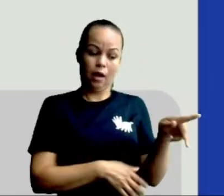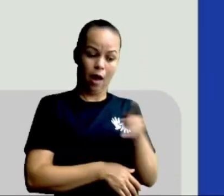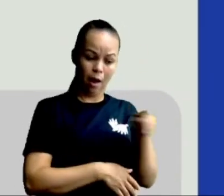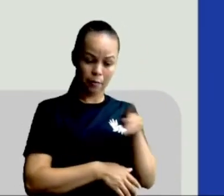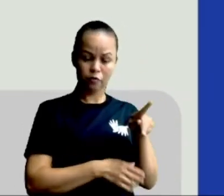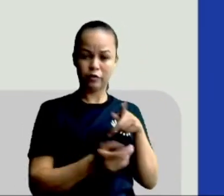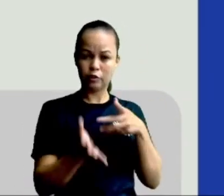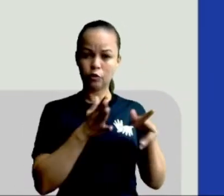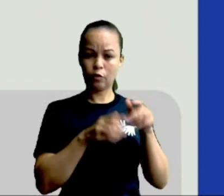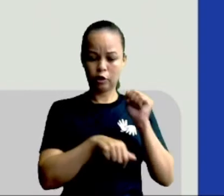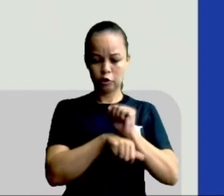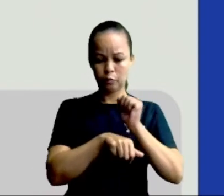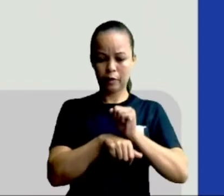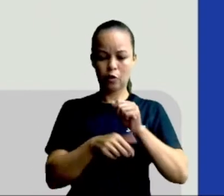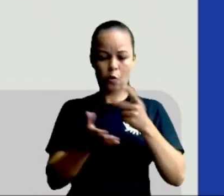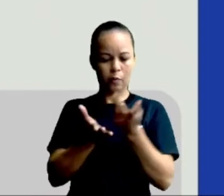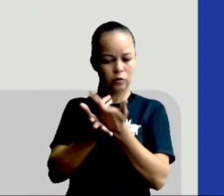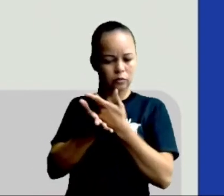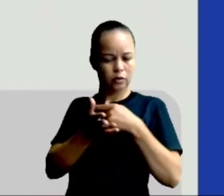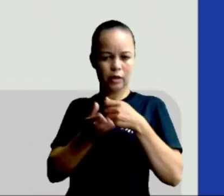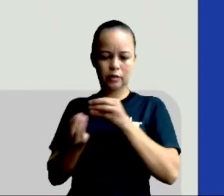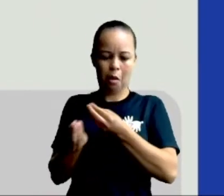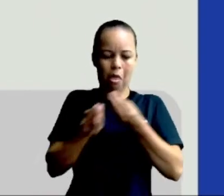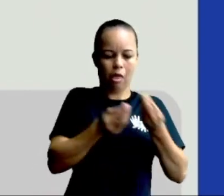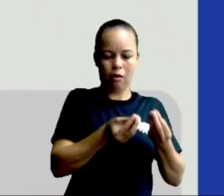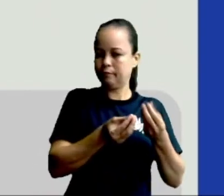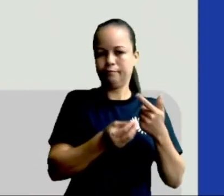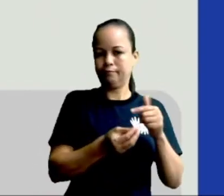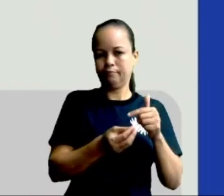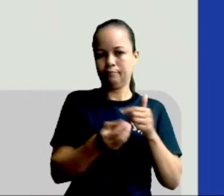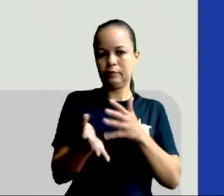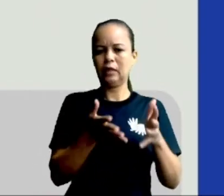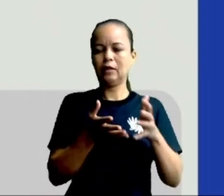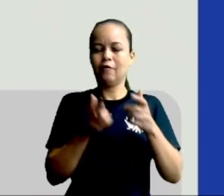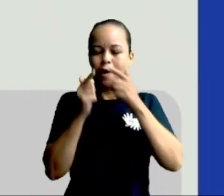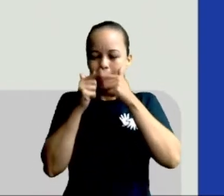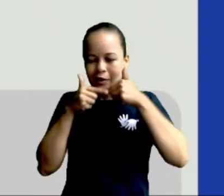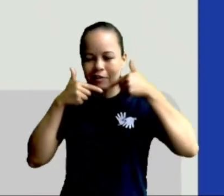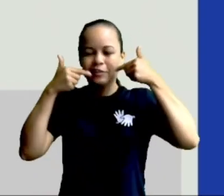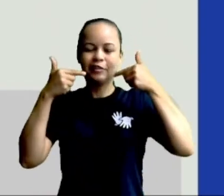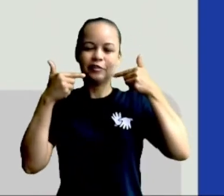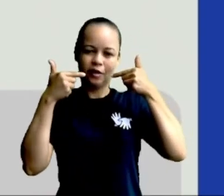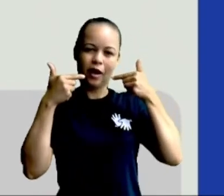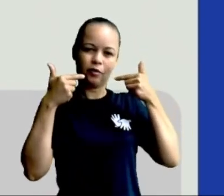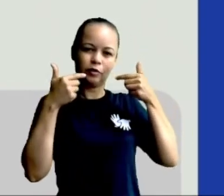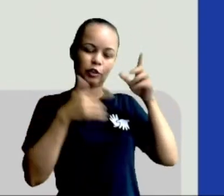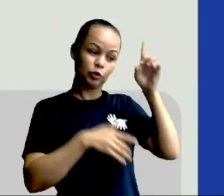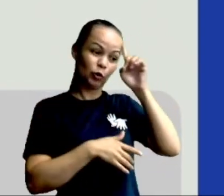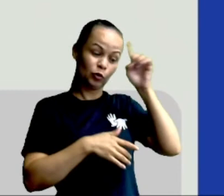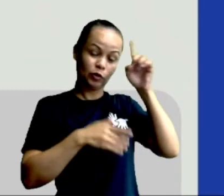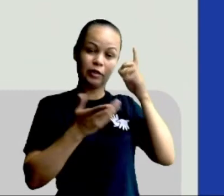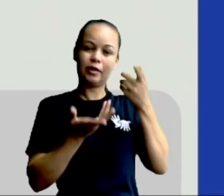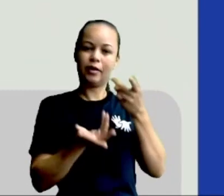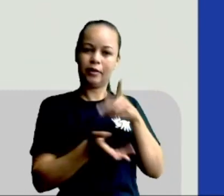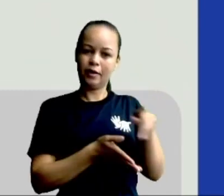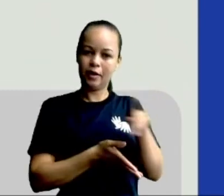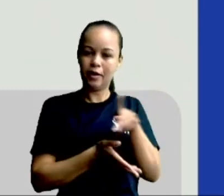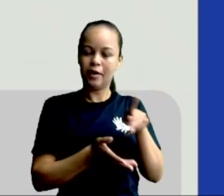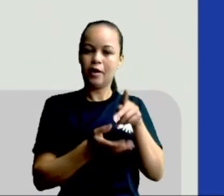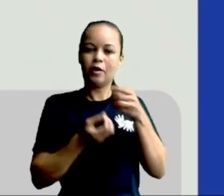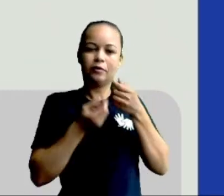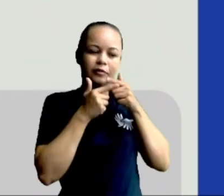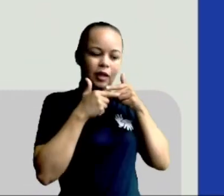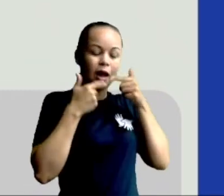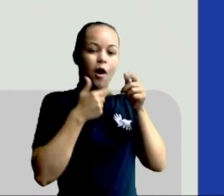professora esperou por seu desenho que não veio. Não veio também aquele sorriso largo de todo dia que ele lançava para a Dona Lia,